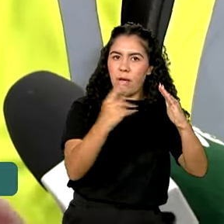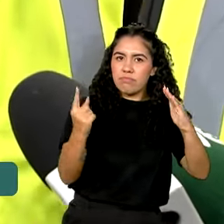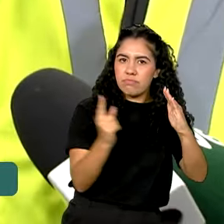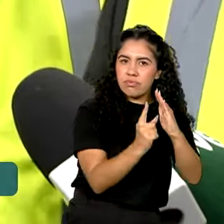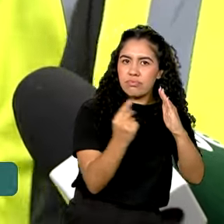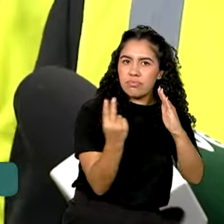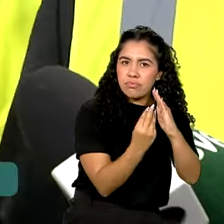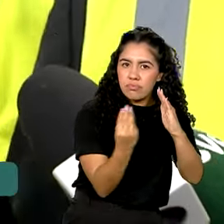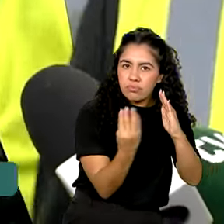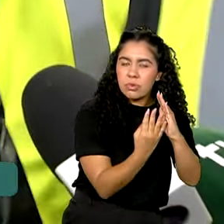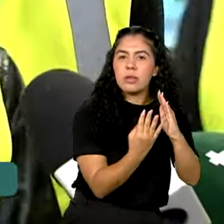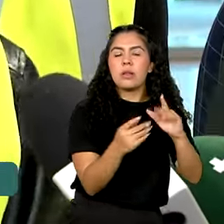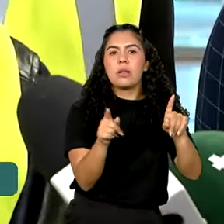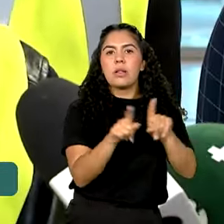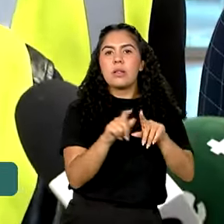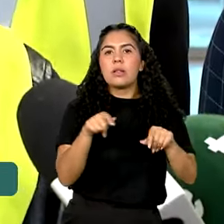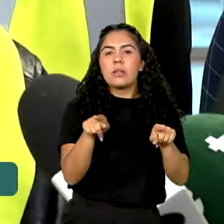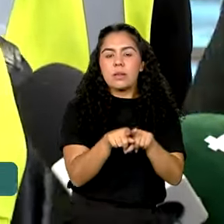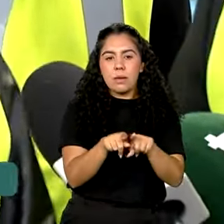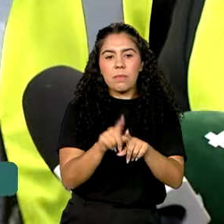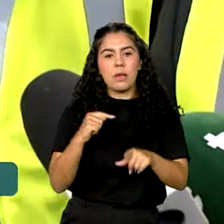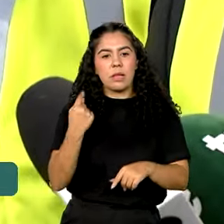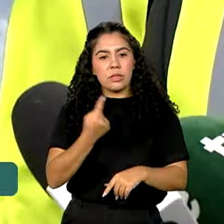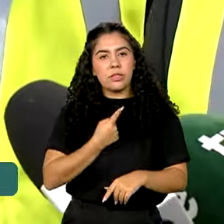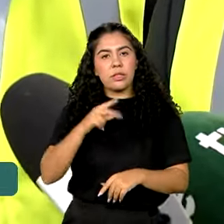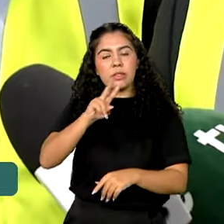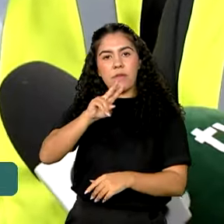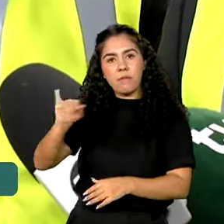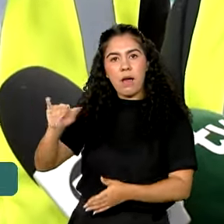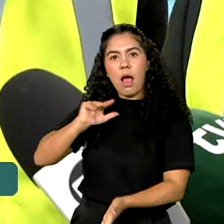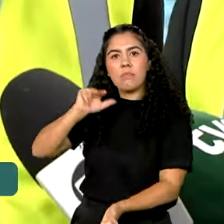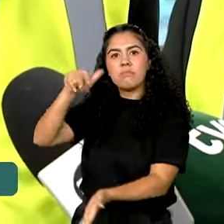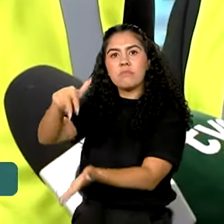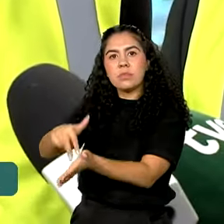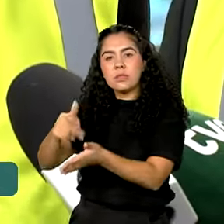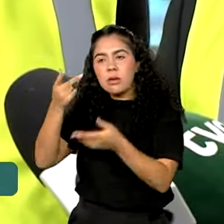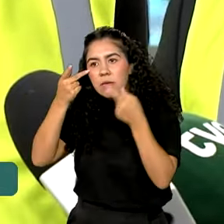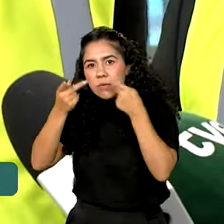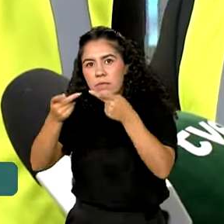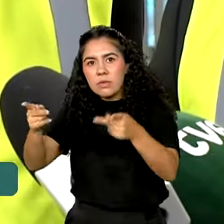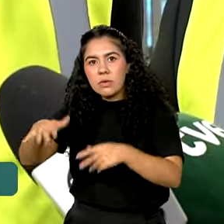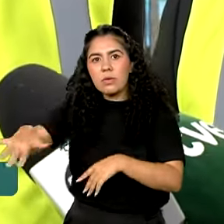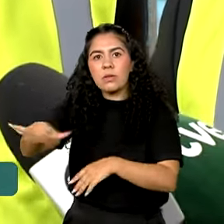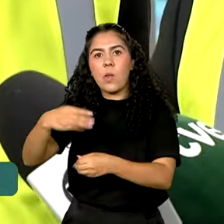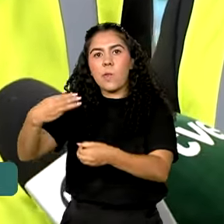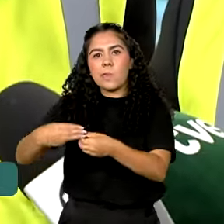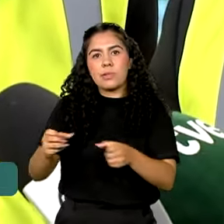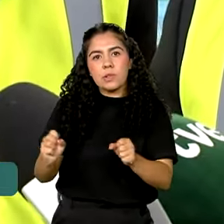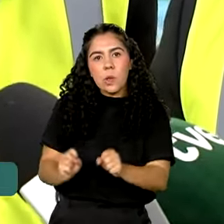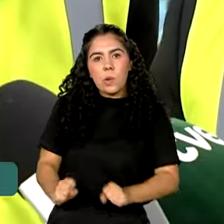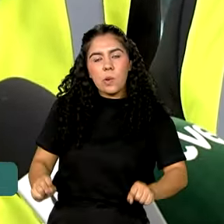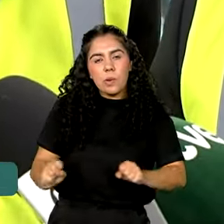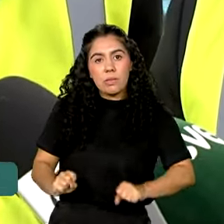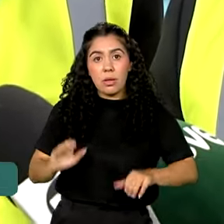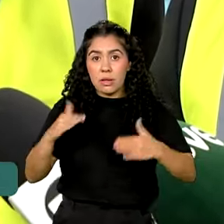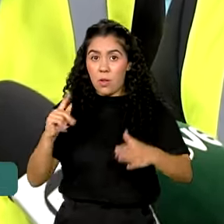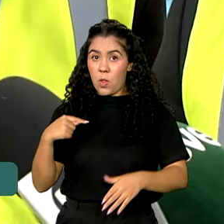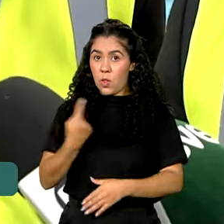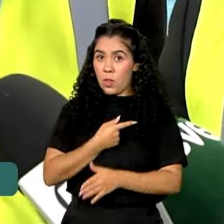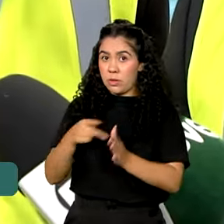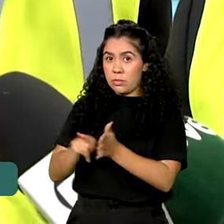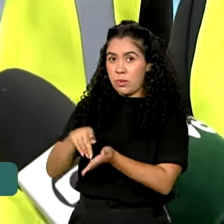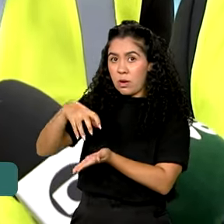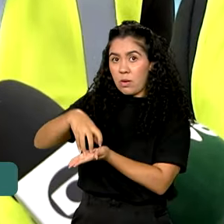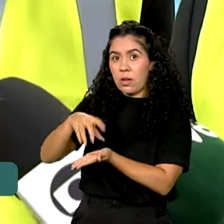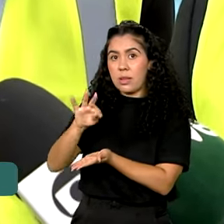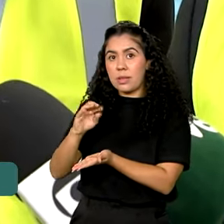Voltando o sistema de proteção, vamos sair daqui, vamos ver os diques de proteção aqui em Canoas. Então, o TCU, no meu caso, a gente vê a